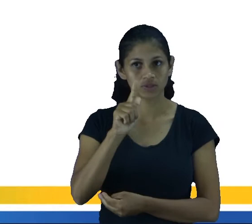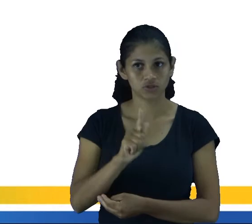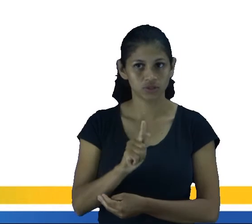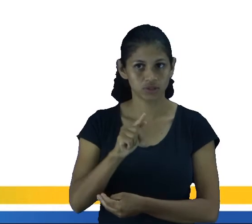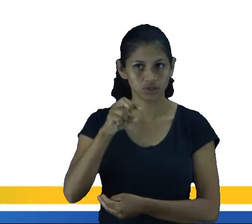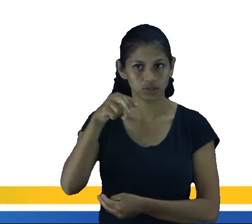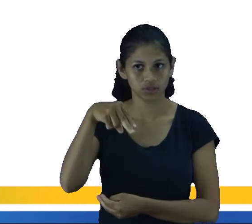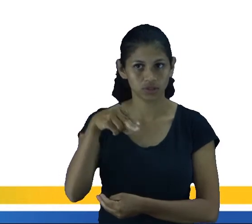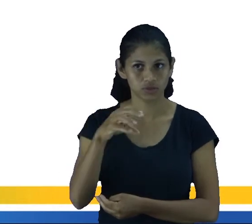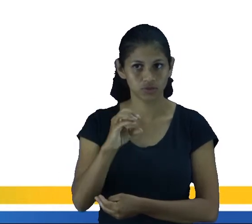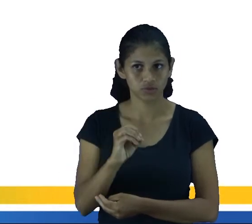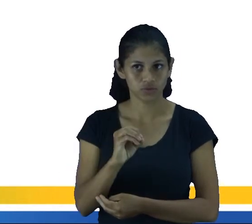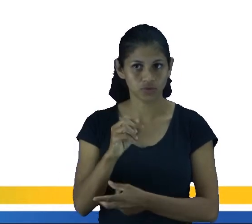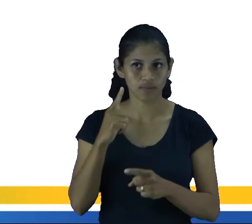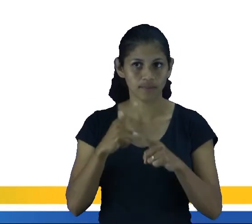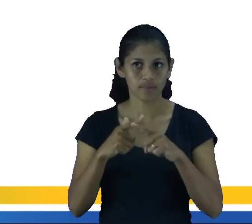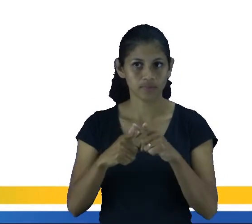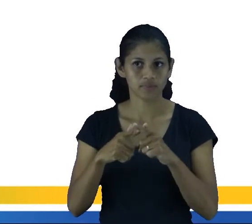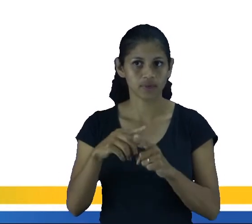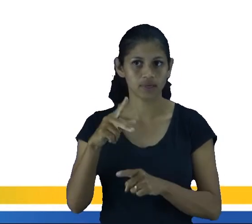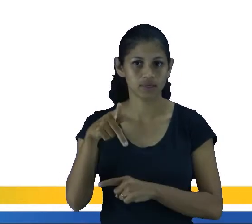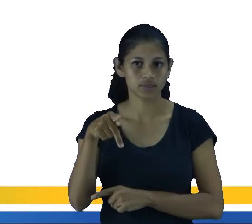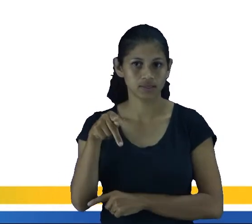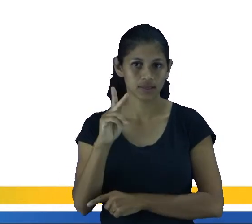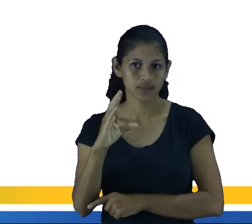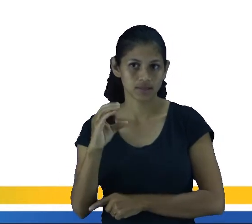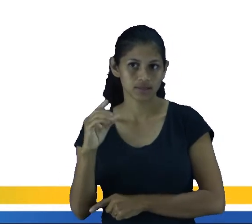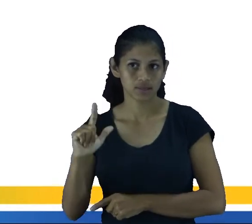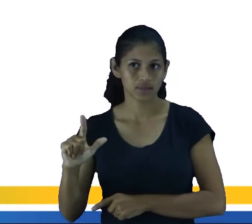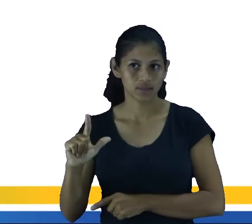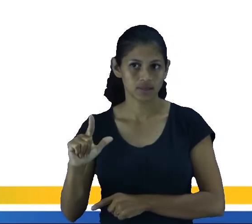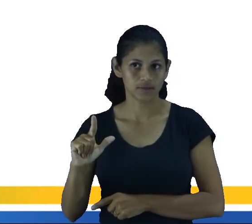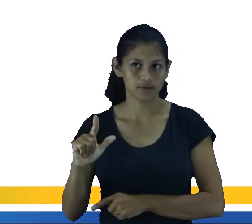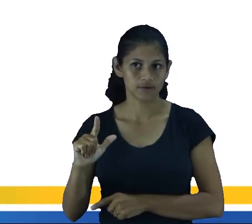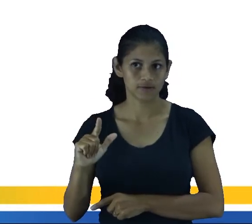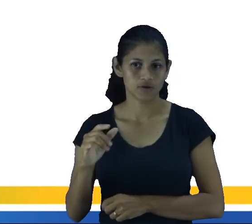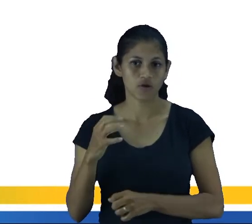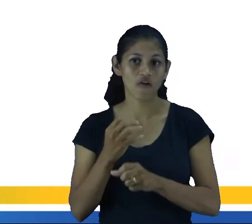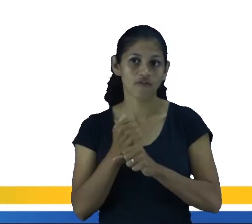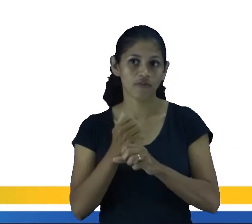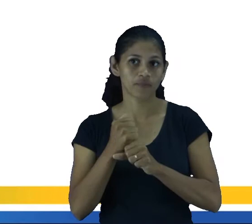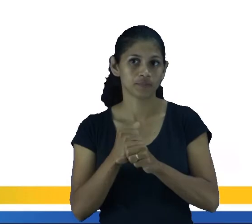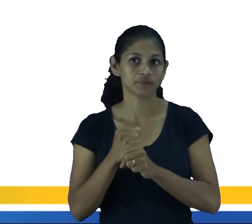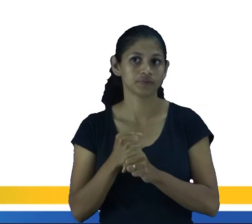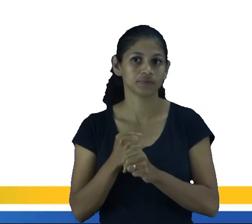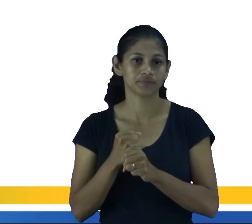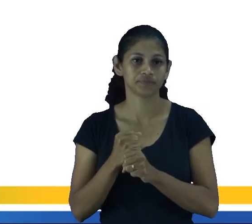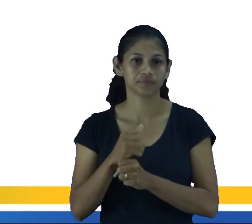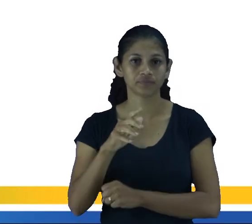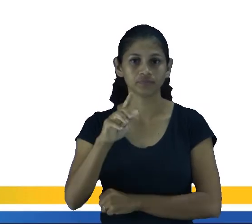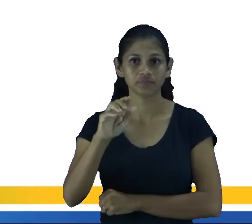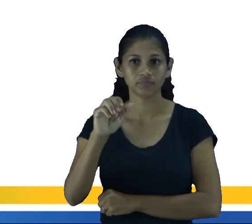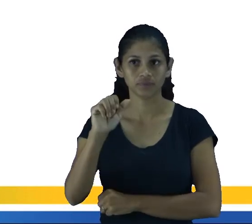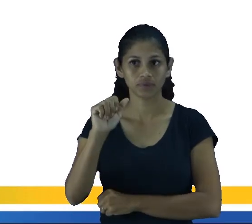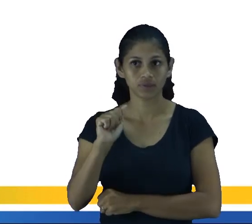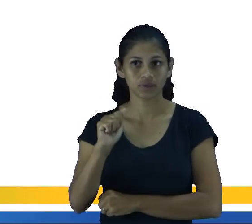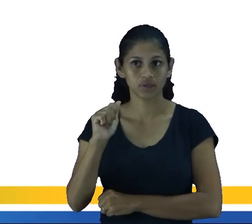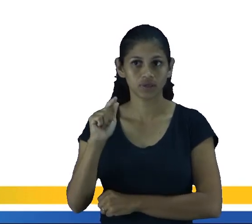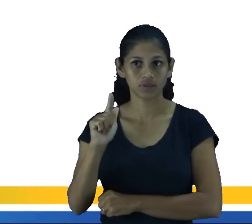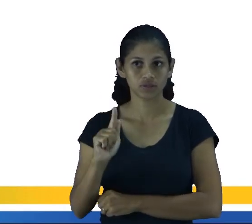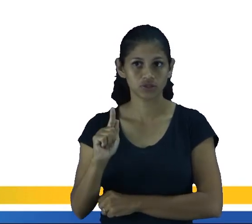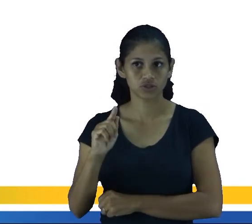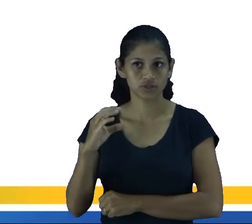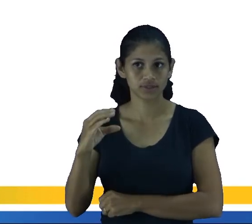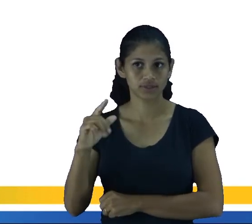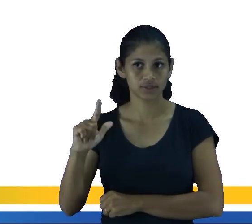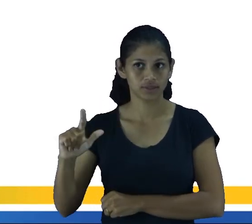prata mais uma mistura de cloreto de potássio, né? Formando ali o cloreto de prata